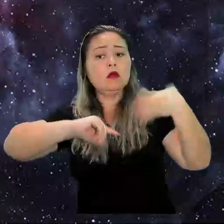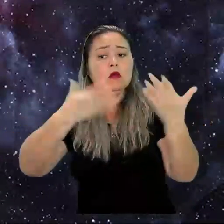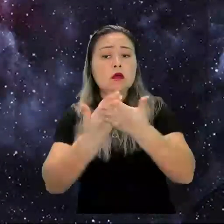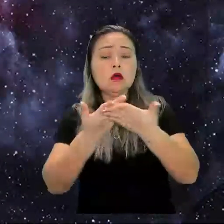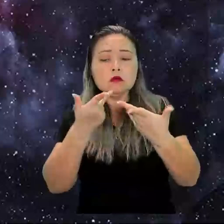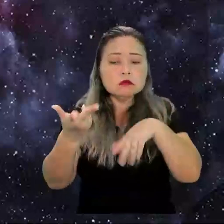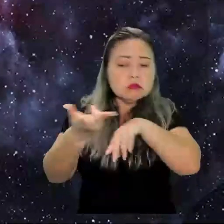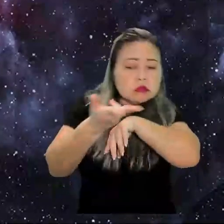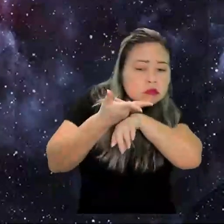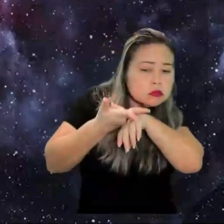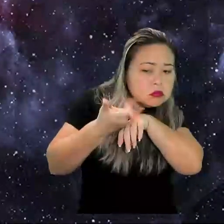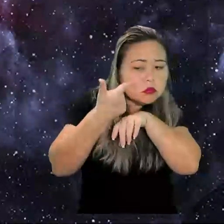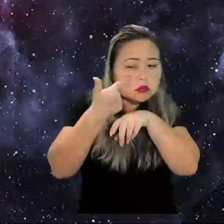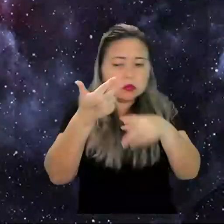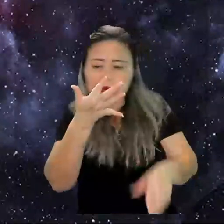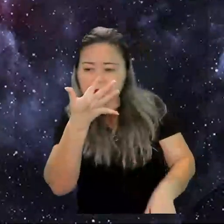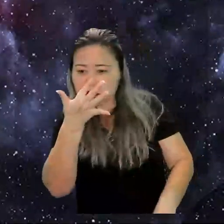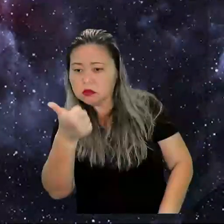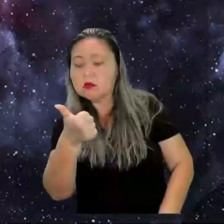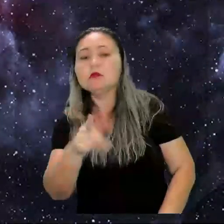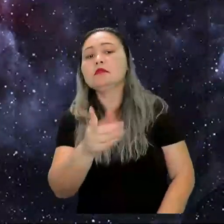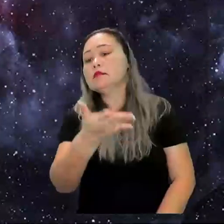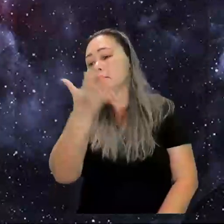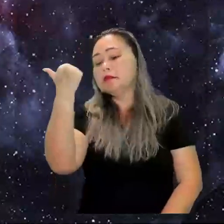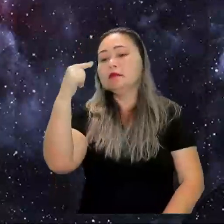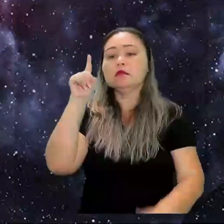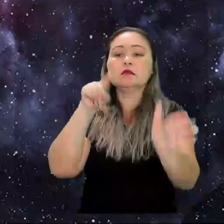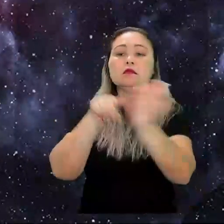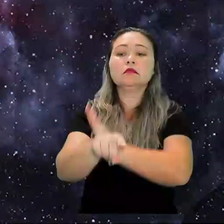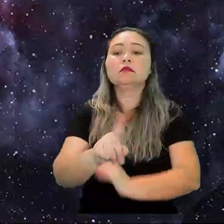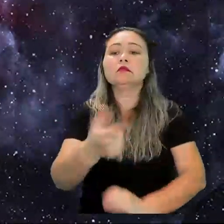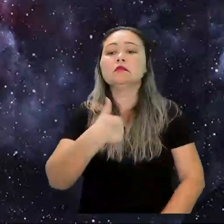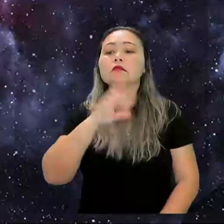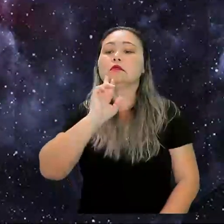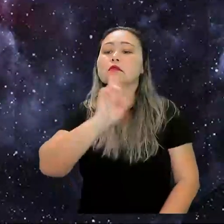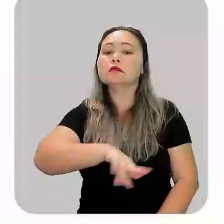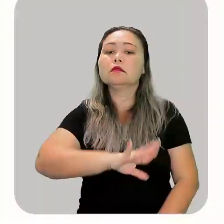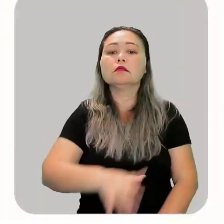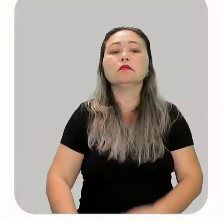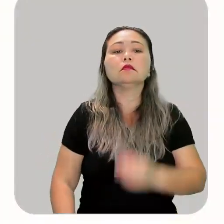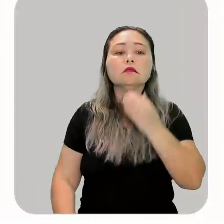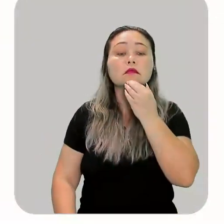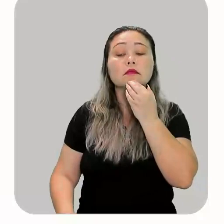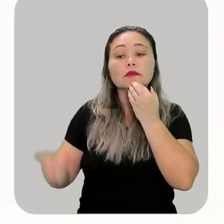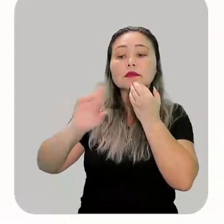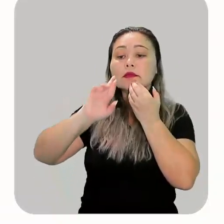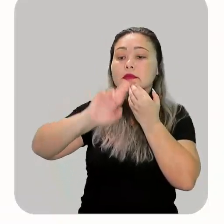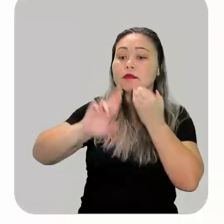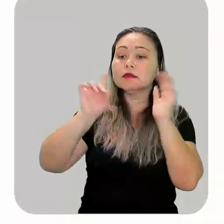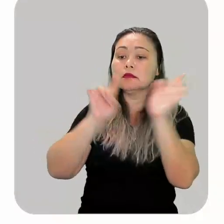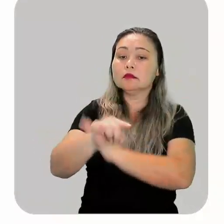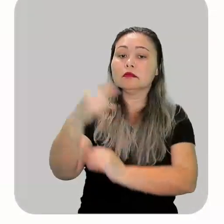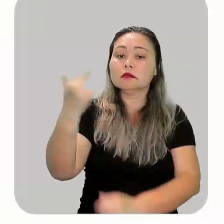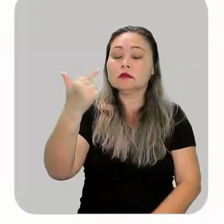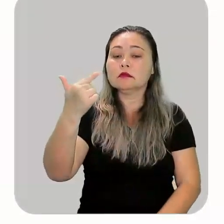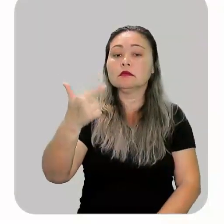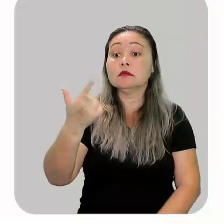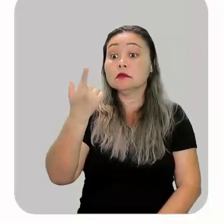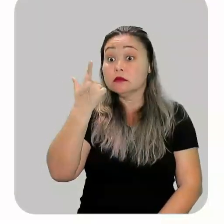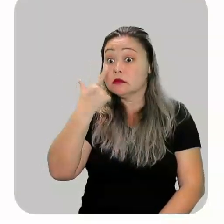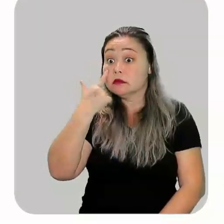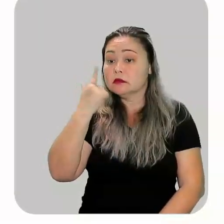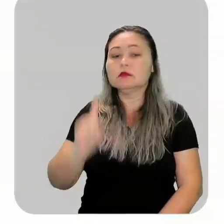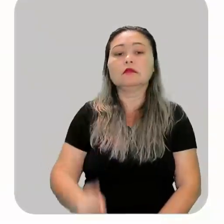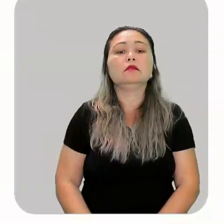vai lá, pega lá e dá uma olhada. Boa, verdade. Então vamos a mais uma questão. Vamos à resolução? Olha lá. Resolução da segunda questão do dia. Bora